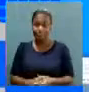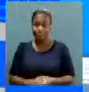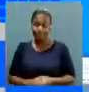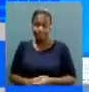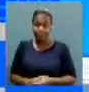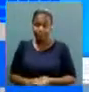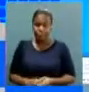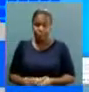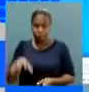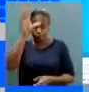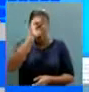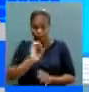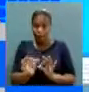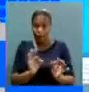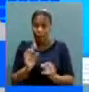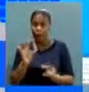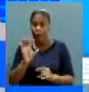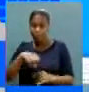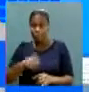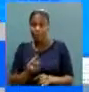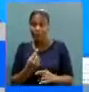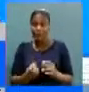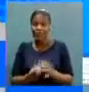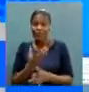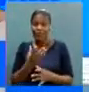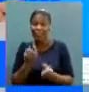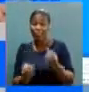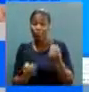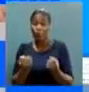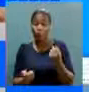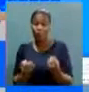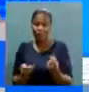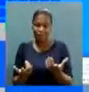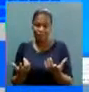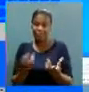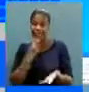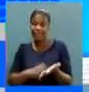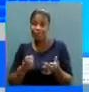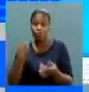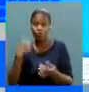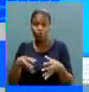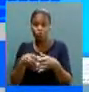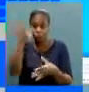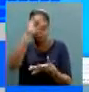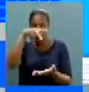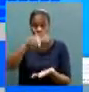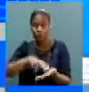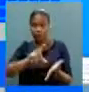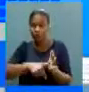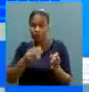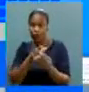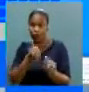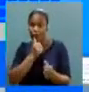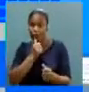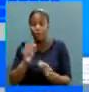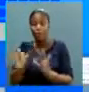o governo está a preparar o país para a introdução de carros elétricos e ontem aprovou em conselho de ministros um projecto de resolução que